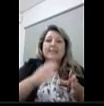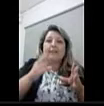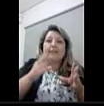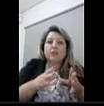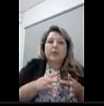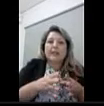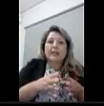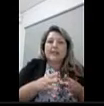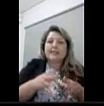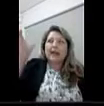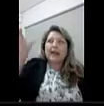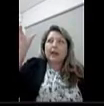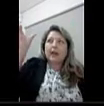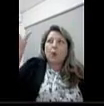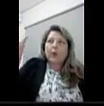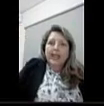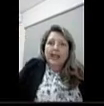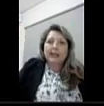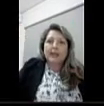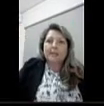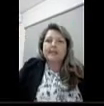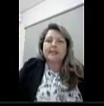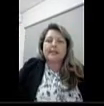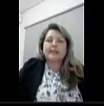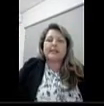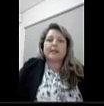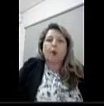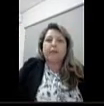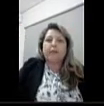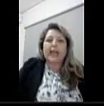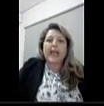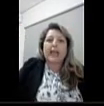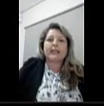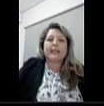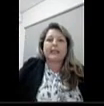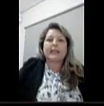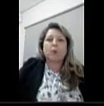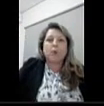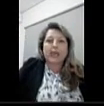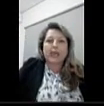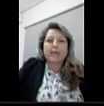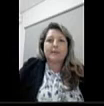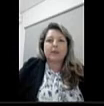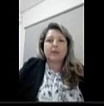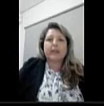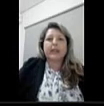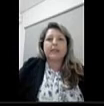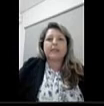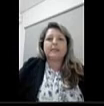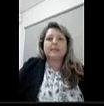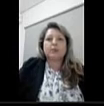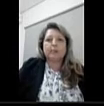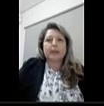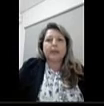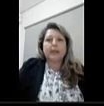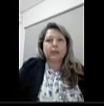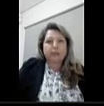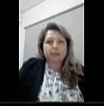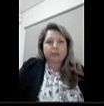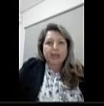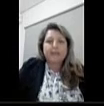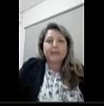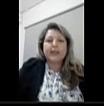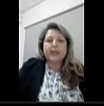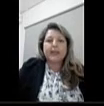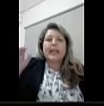criança visualizar o que ela precisa, qual foi a regra? Então, o M só vem antes do P e do